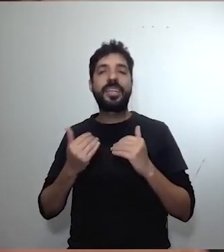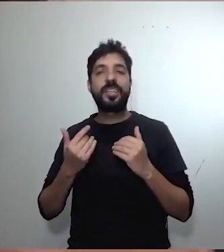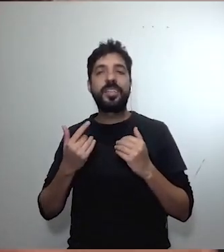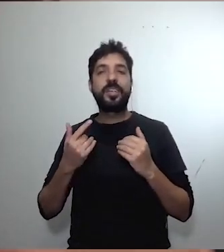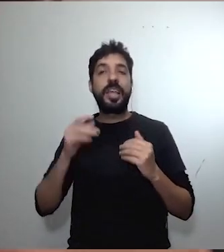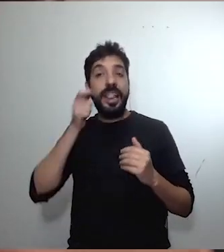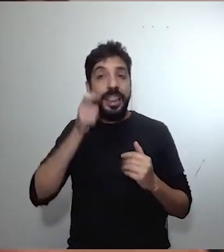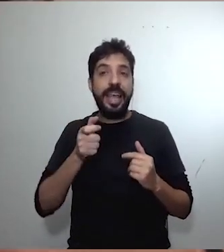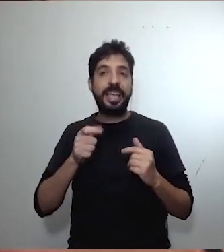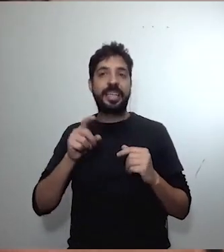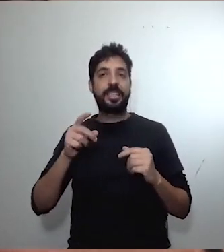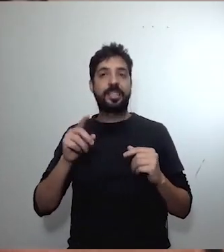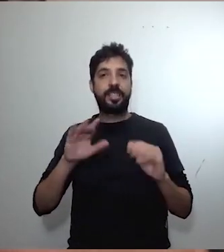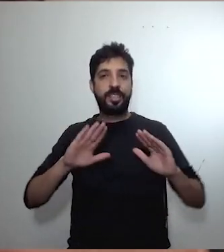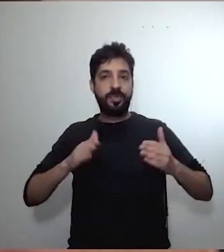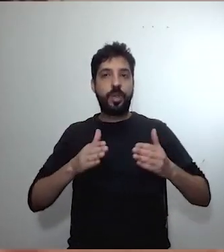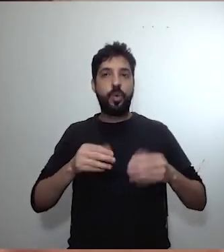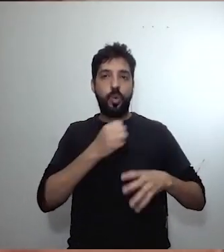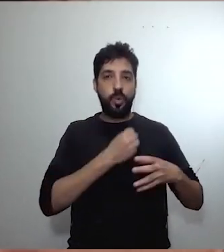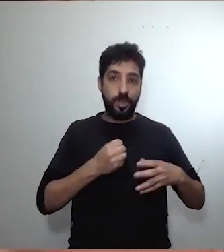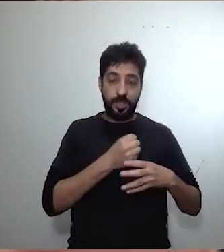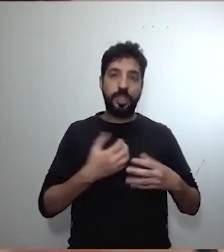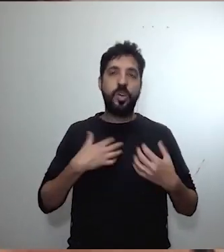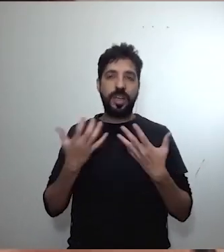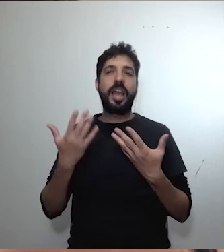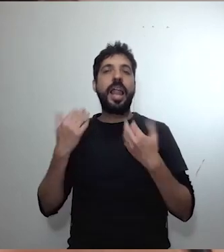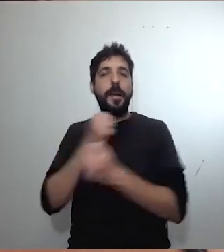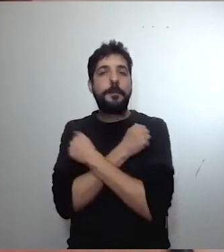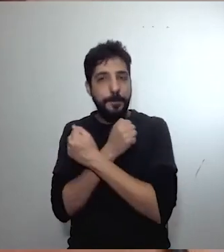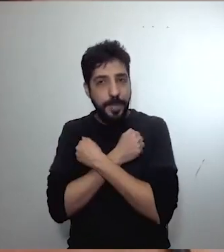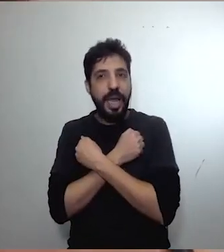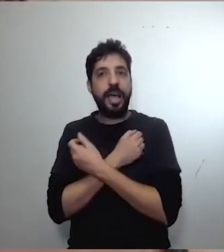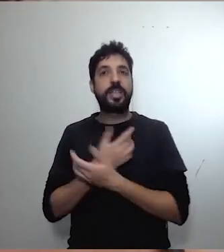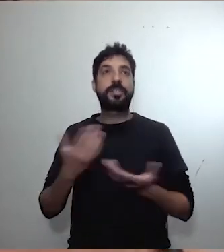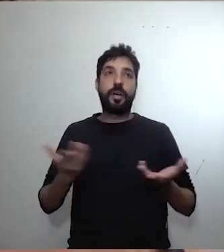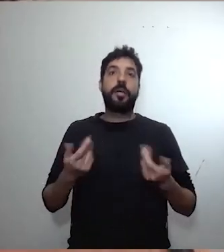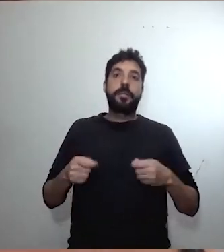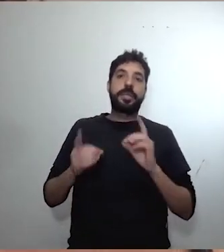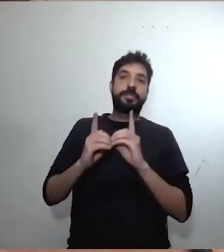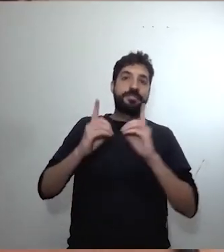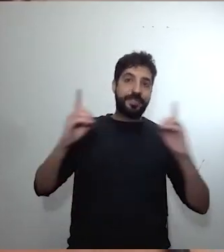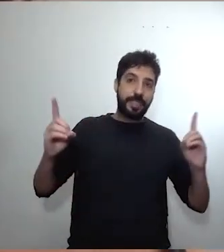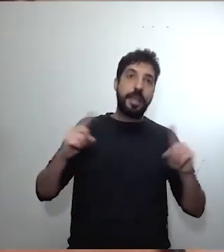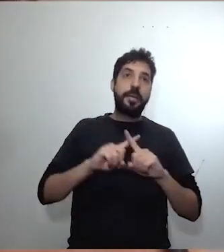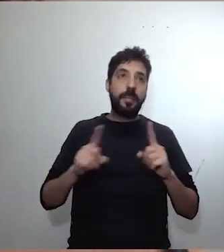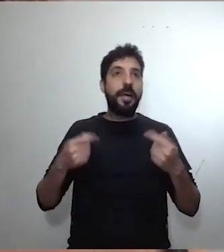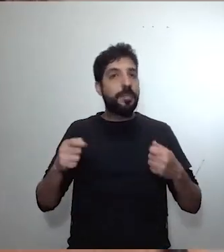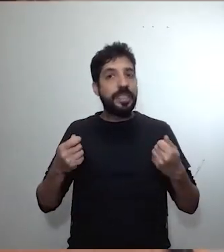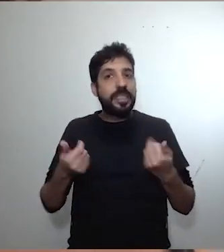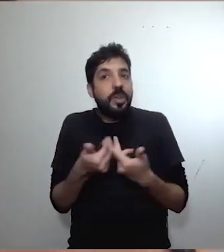Quero mandar um beijão para elas e dizer que mesmo nesses tempos em que a gente precisa ficar distante, a gente vai arrumando meios de